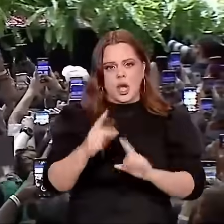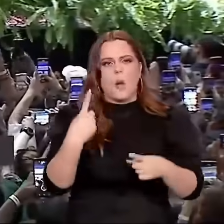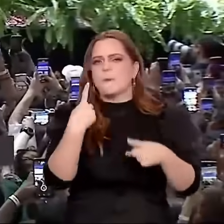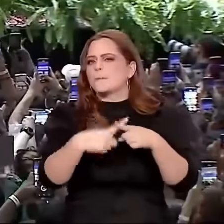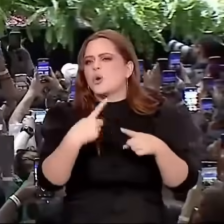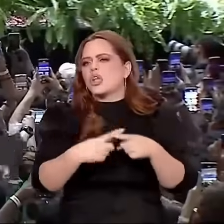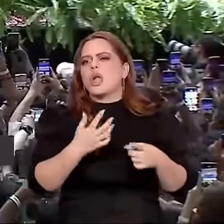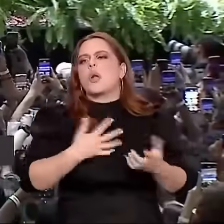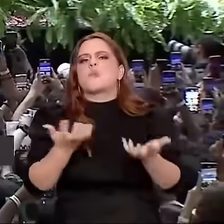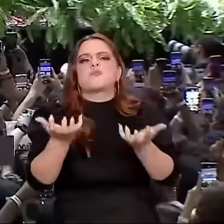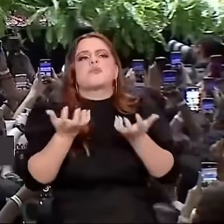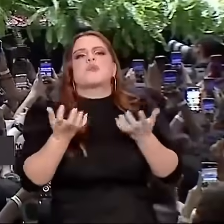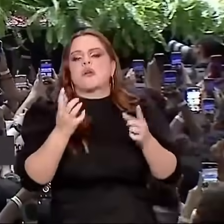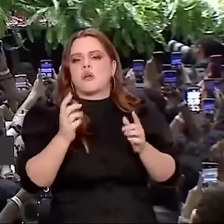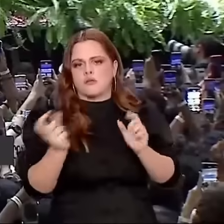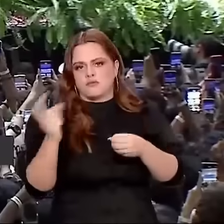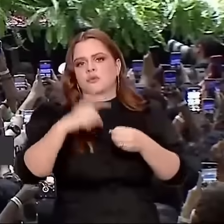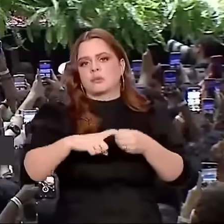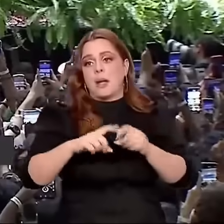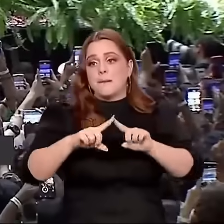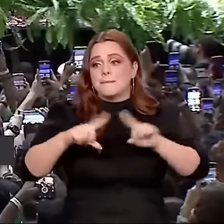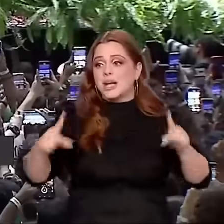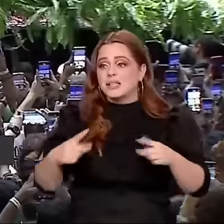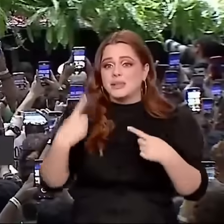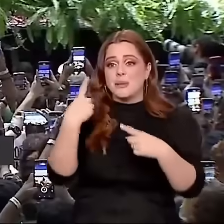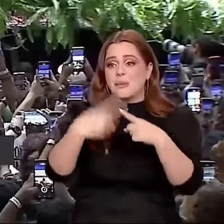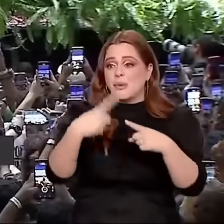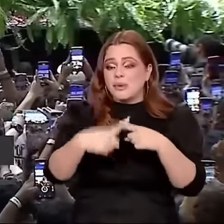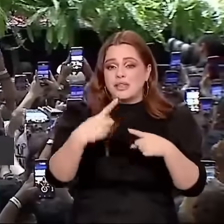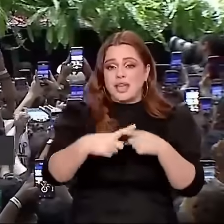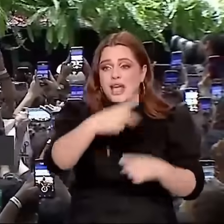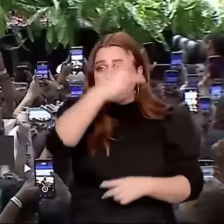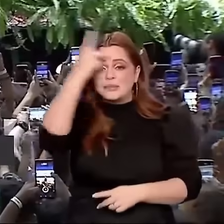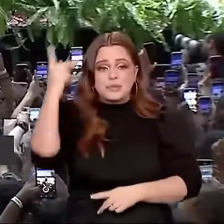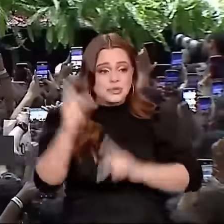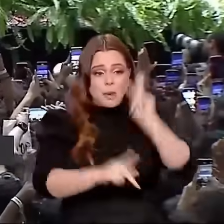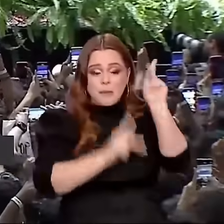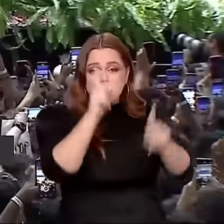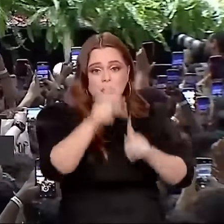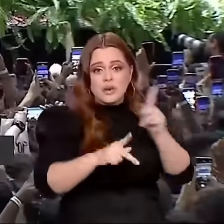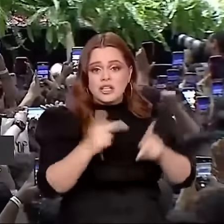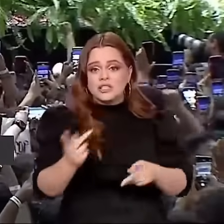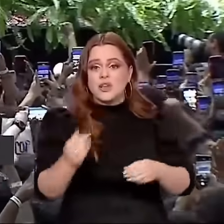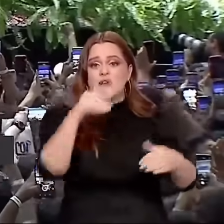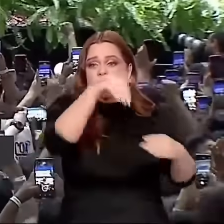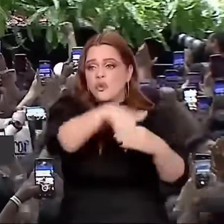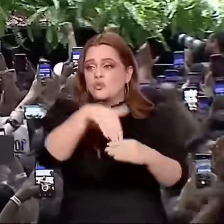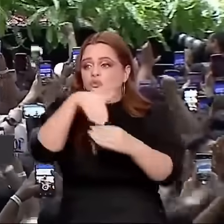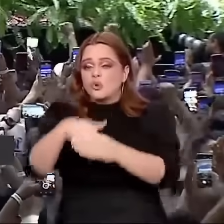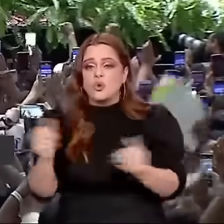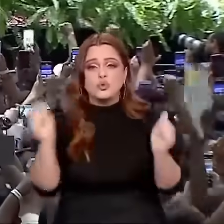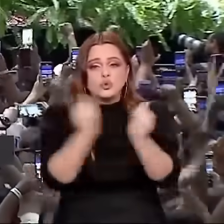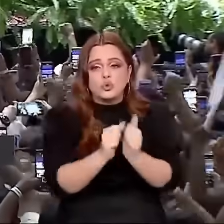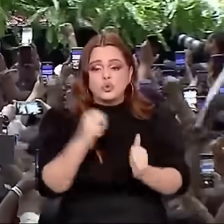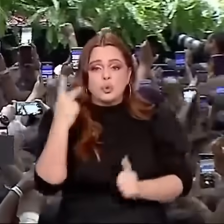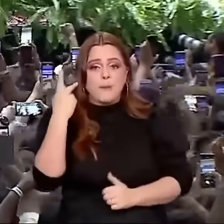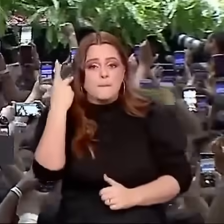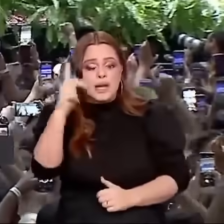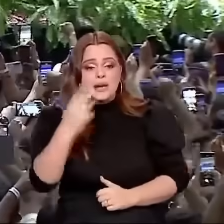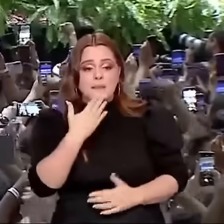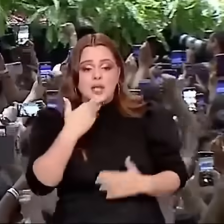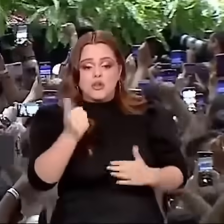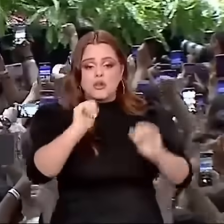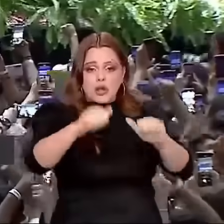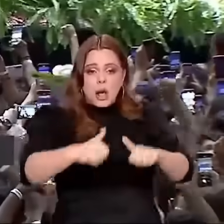quis voltar, eu voltei porque vocês voltaram junto para a gente recuperar esse